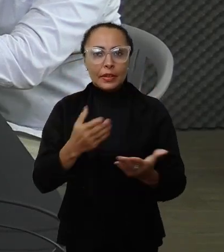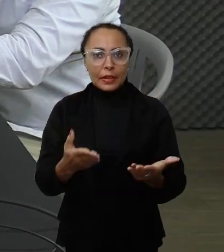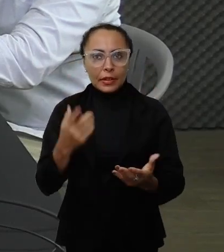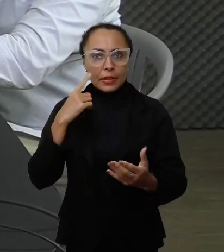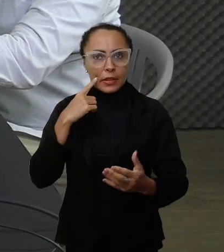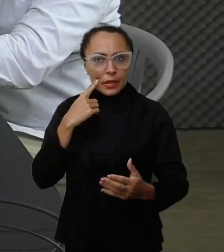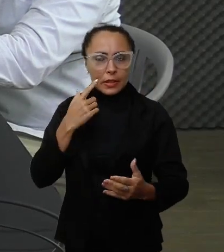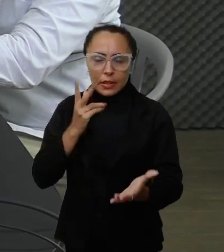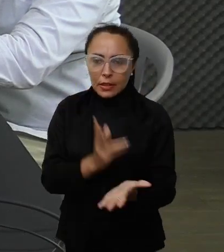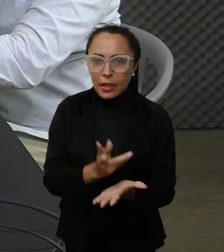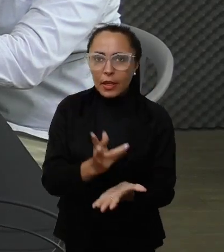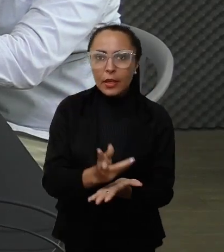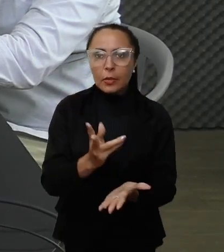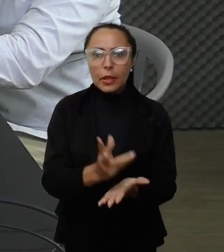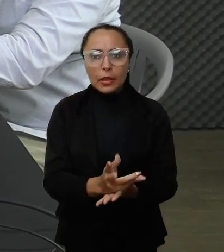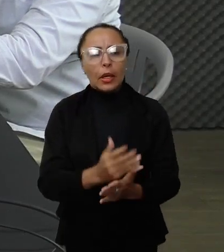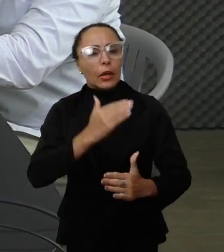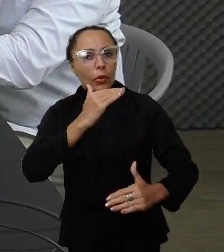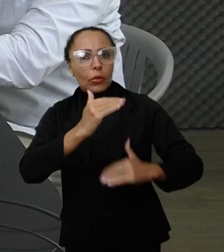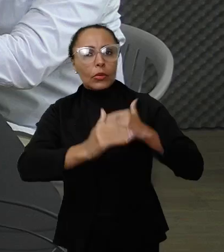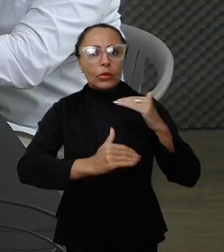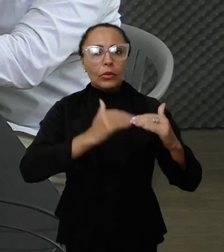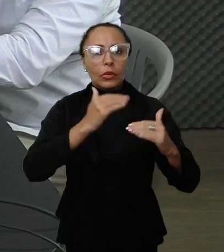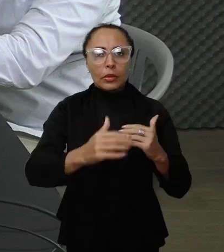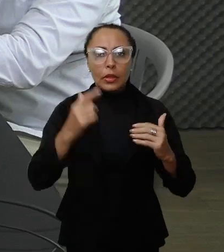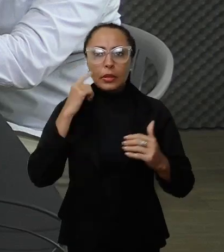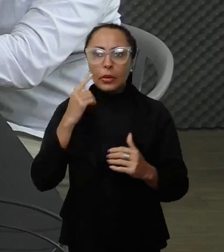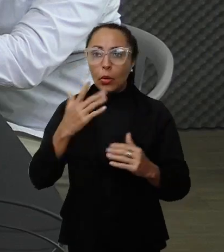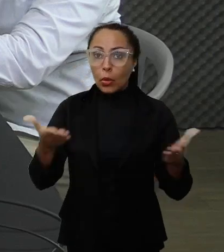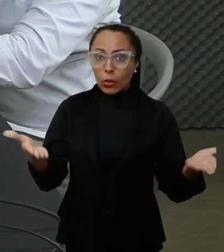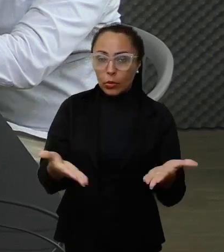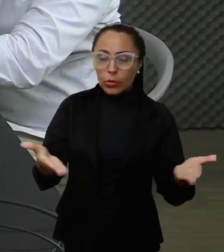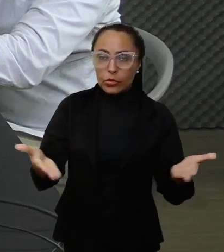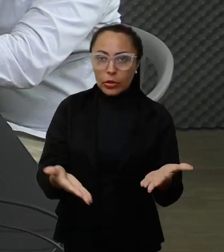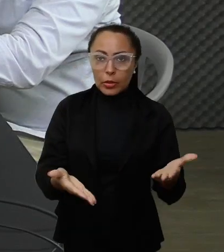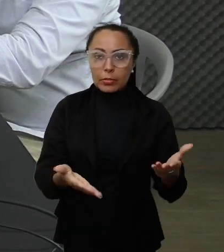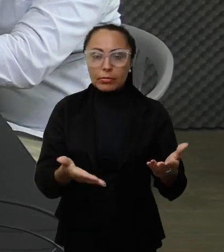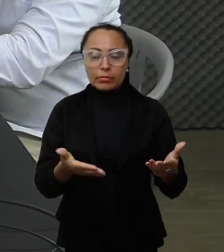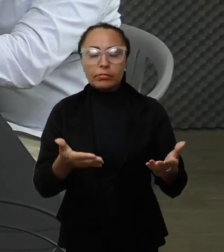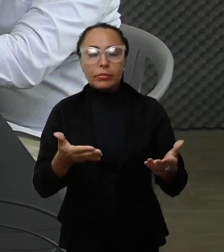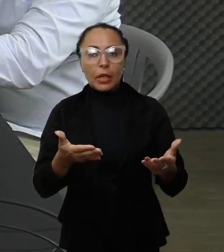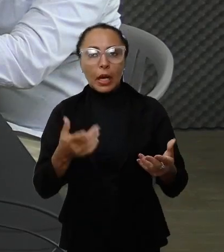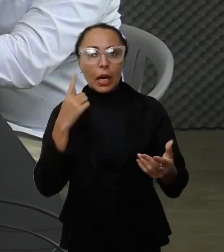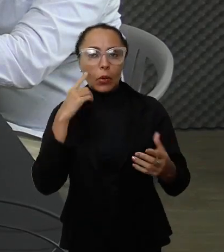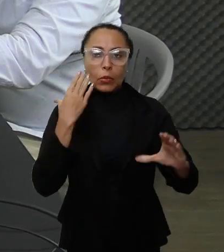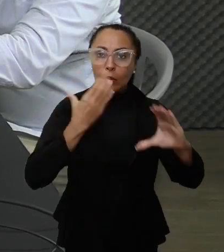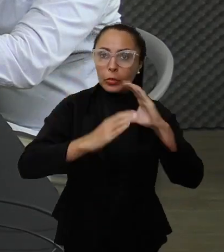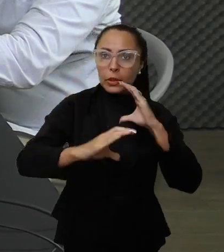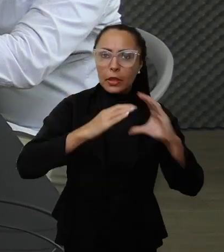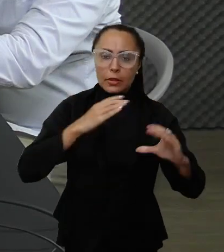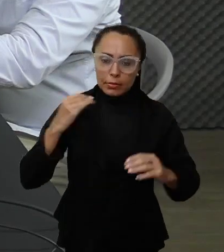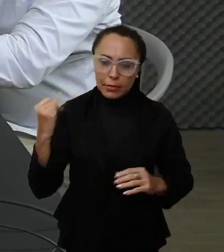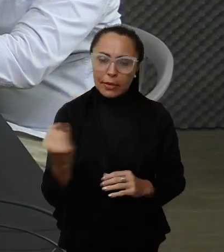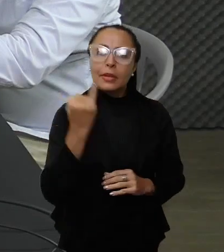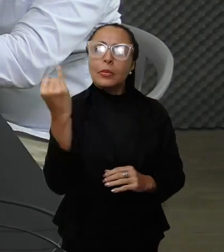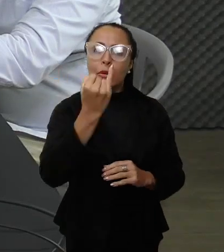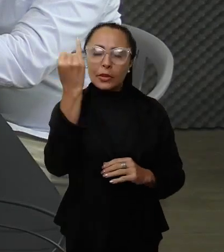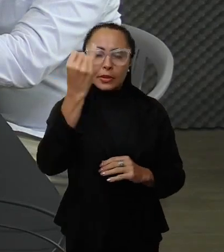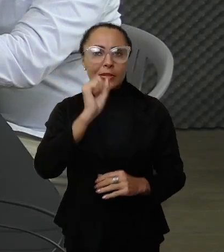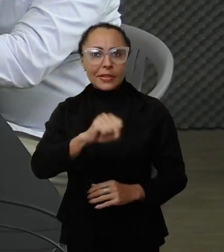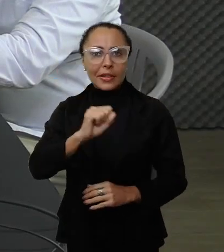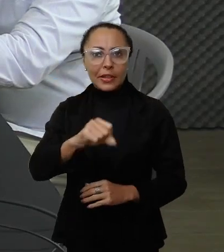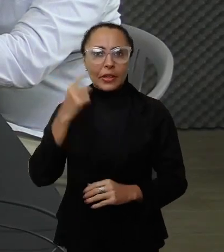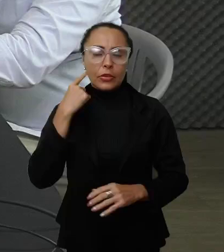retroalimentação. Eh, Hoje, mais do que nunca, Hugo, a comunicação ela é super importante nessa questão